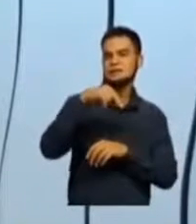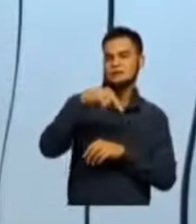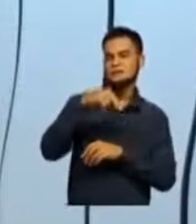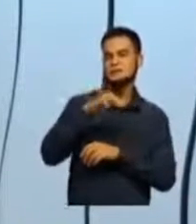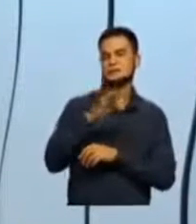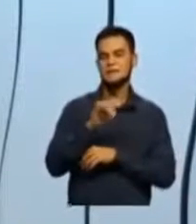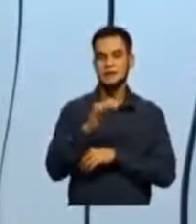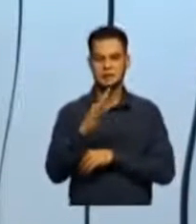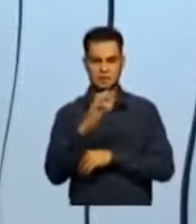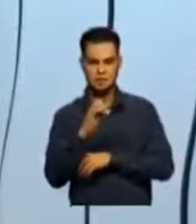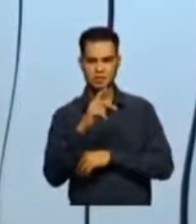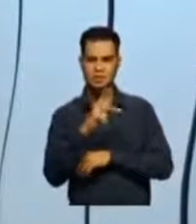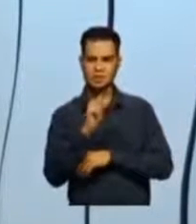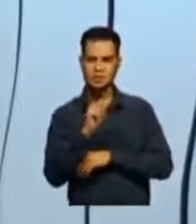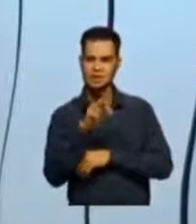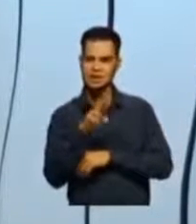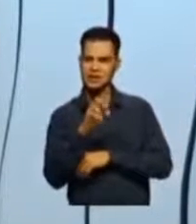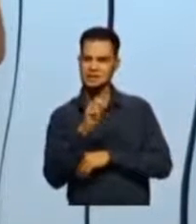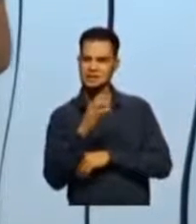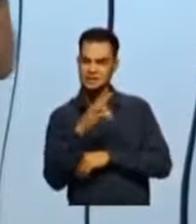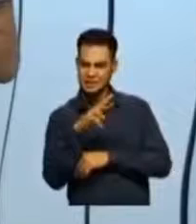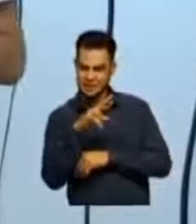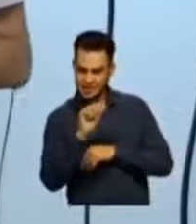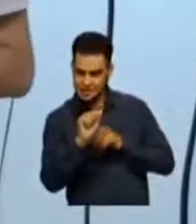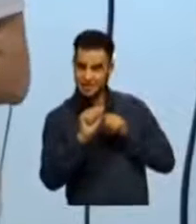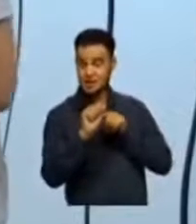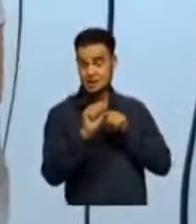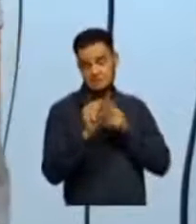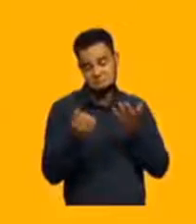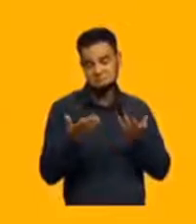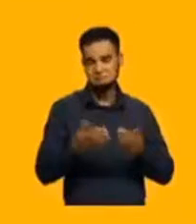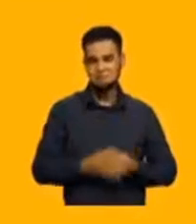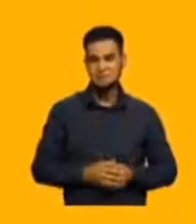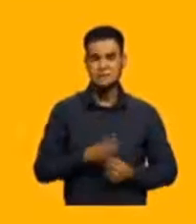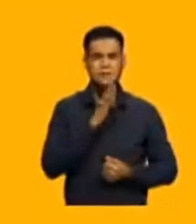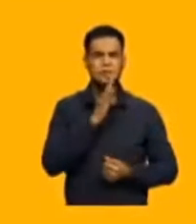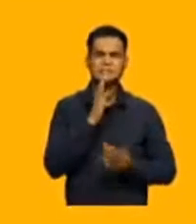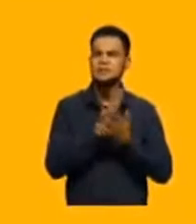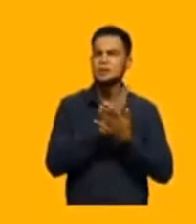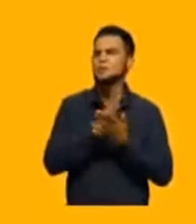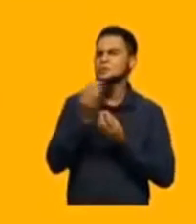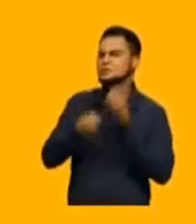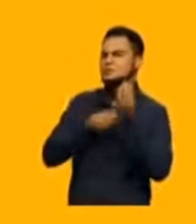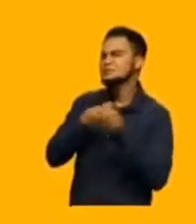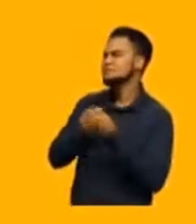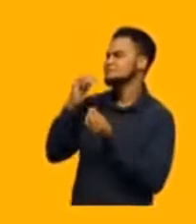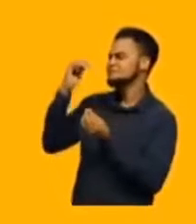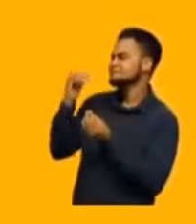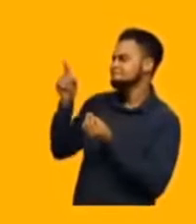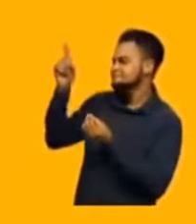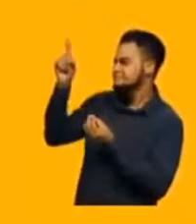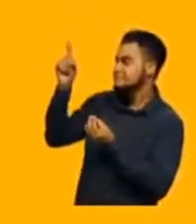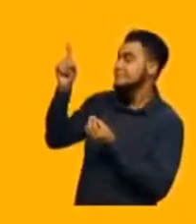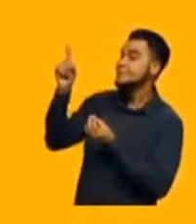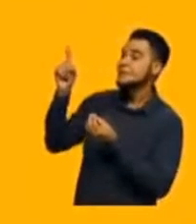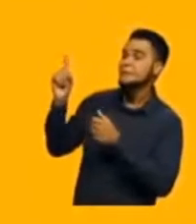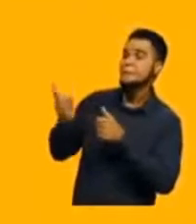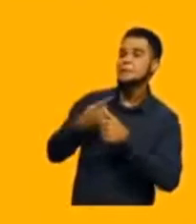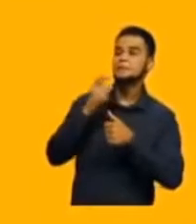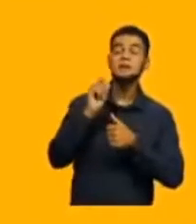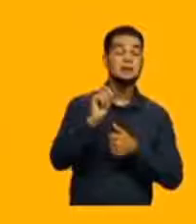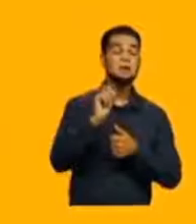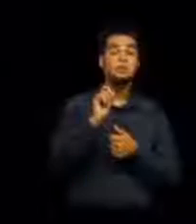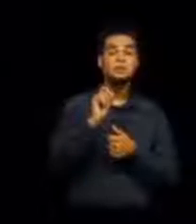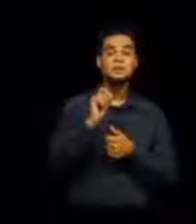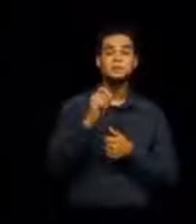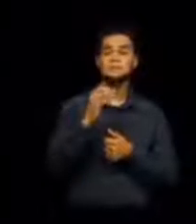infectoparasitárias. Vamos conhecer sobre algumas? A primeira doença que a gente vai ver vai ser a